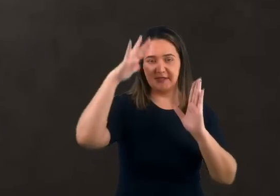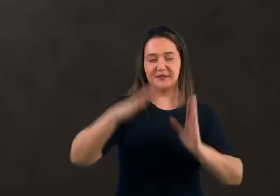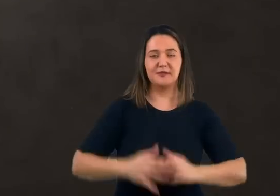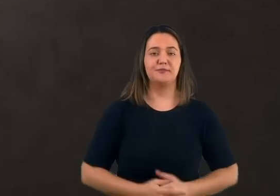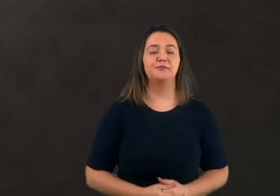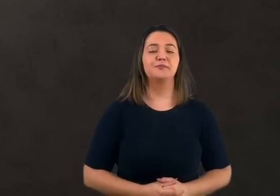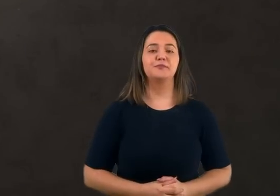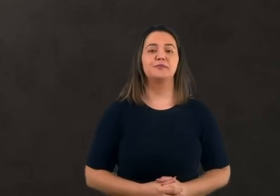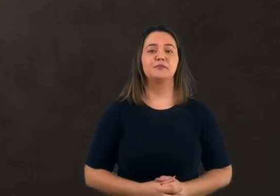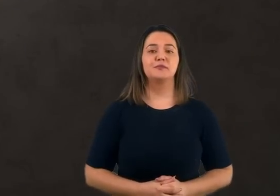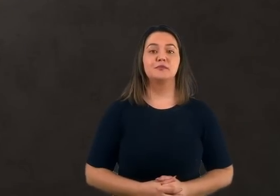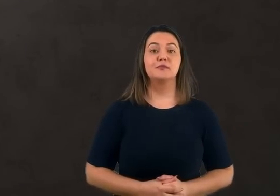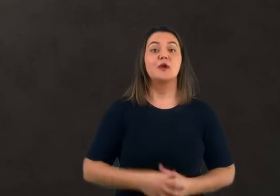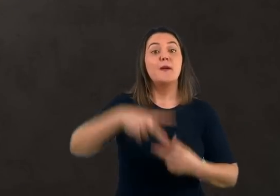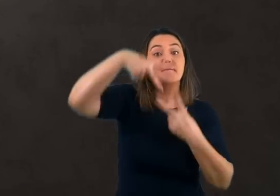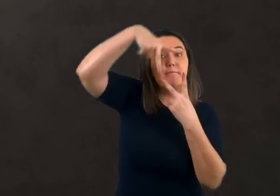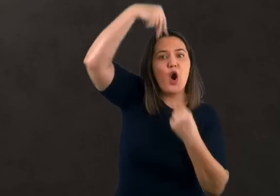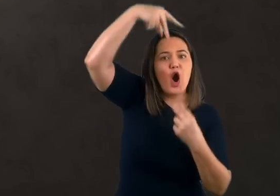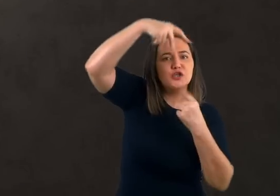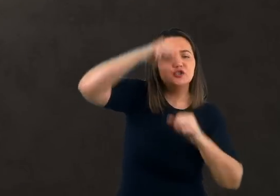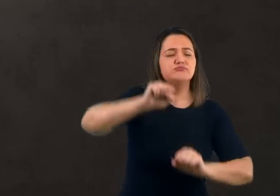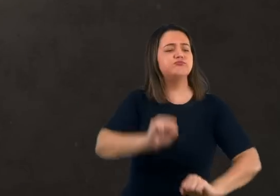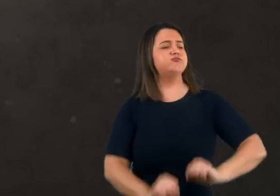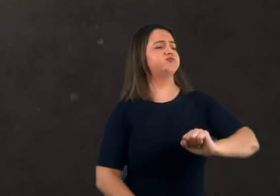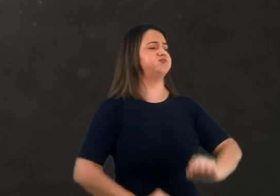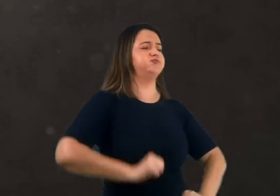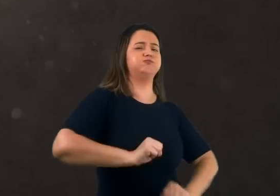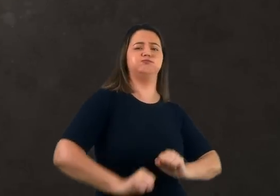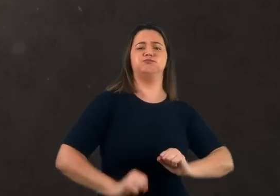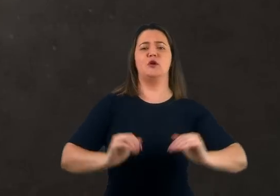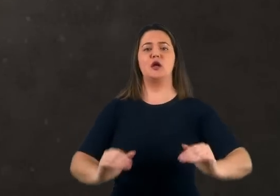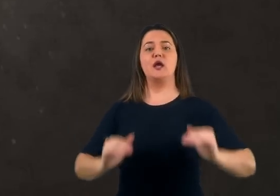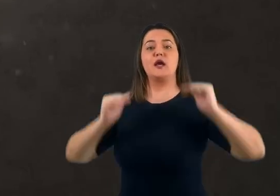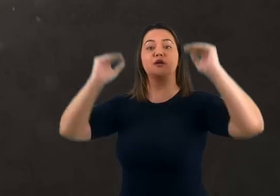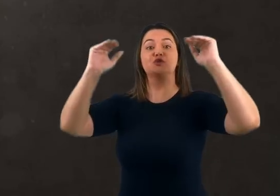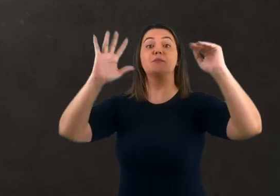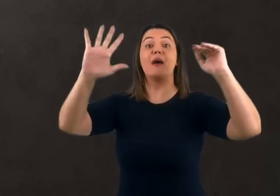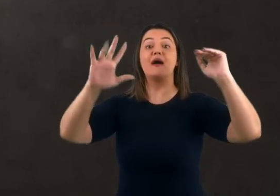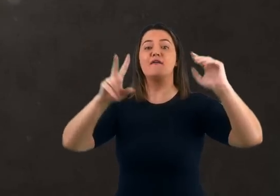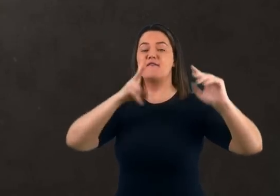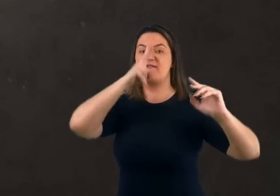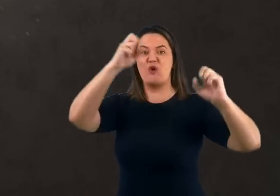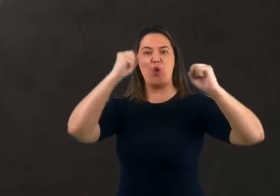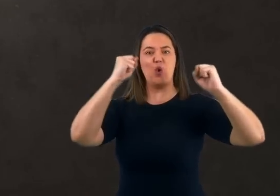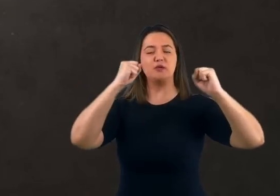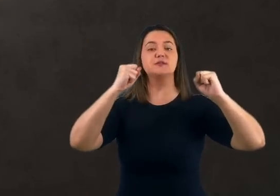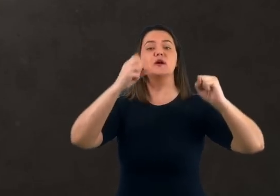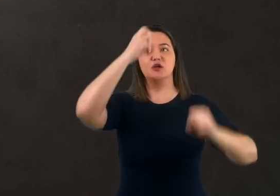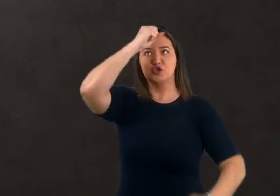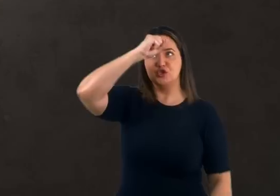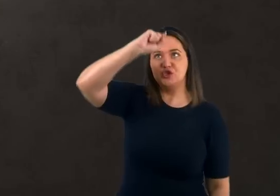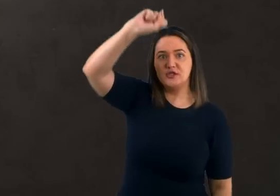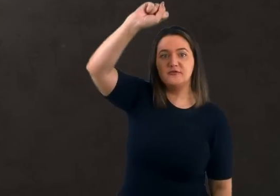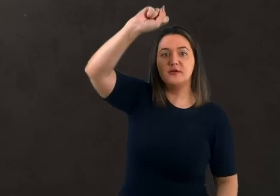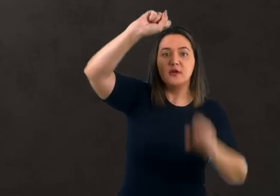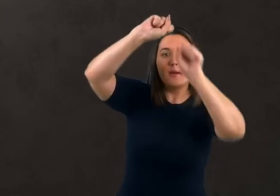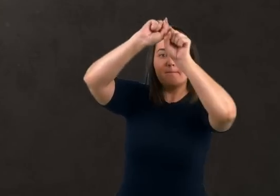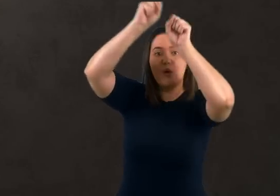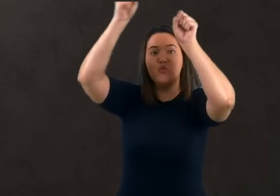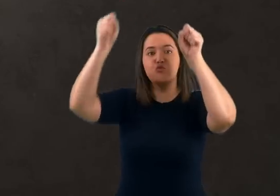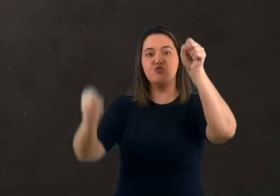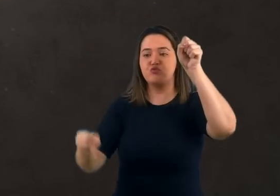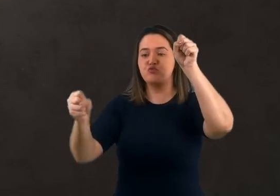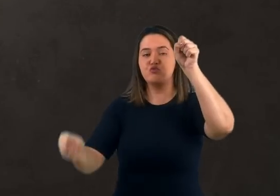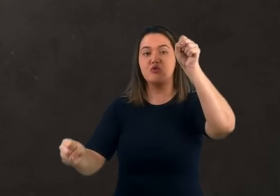atenção. O bode tornou-se muito grande, mas no auge de sua força, o grande chifre foi quebrado, e em seu